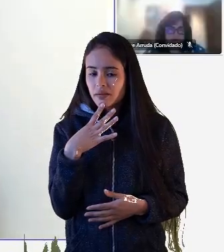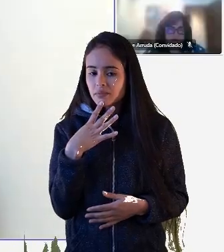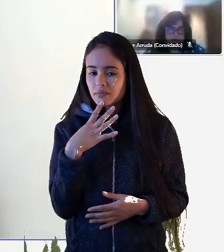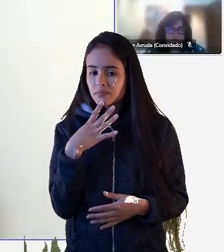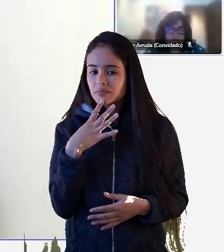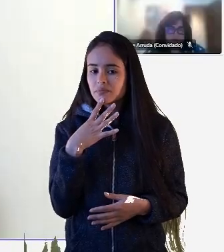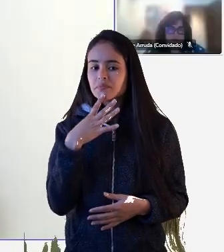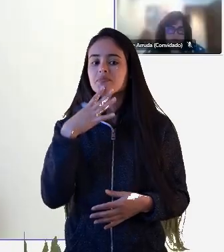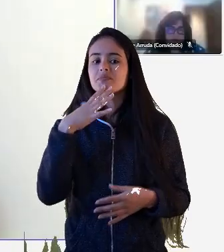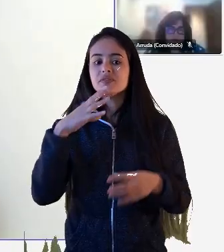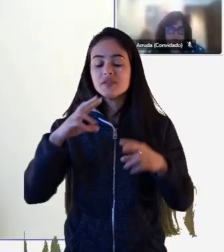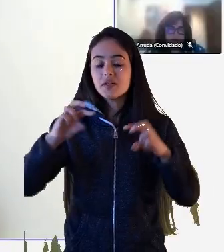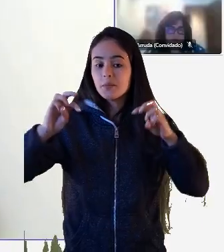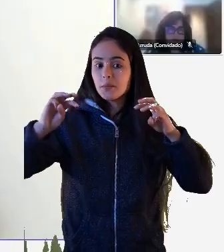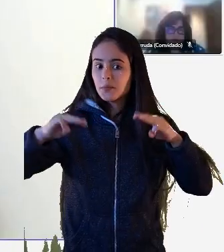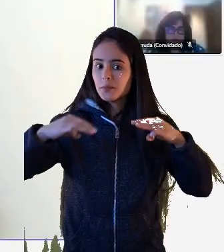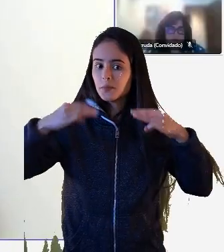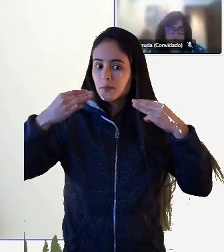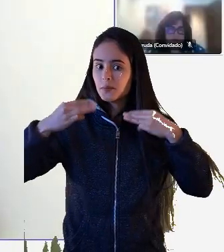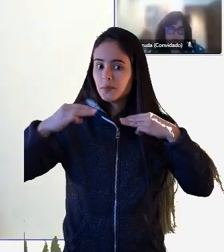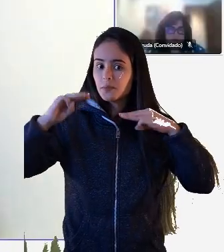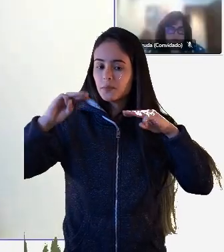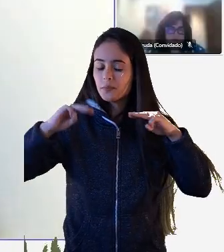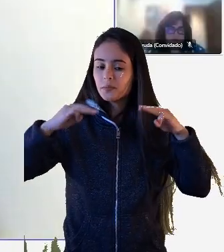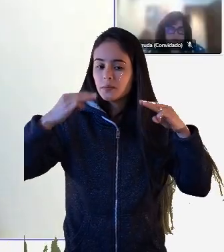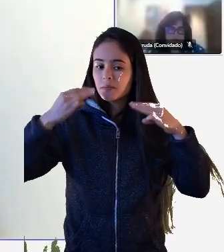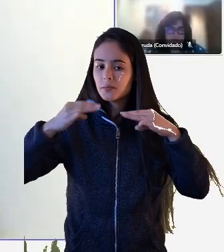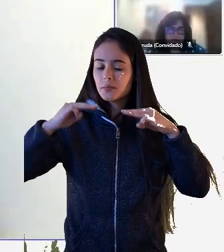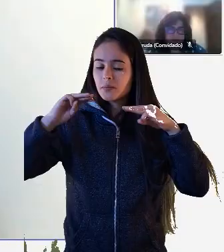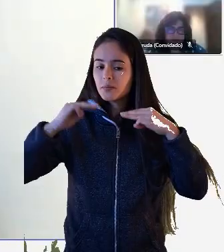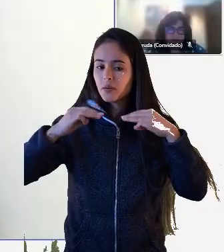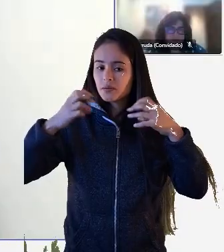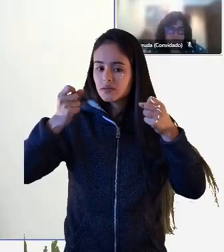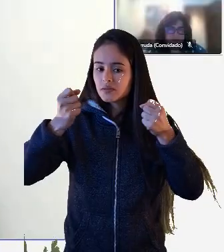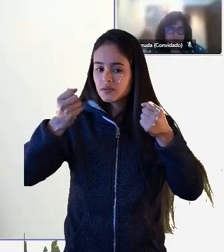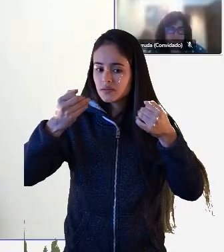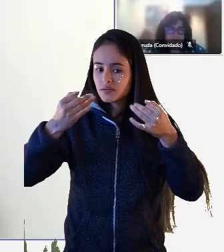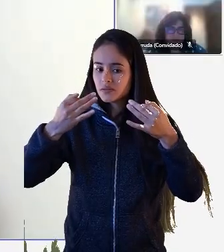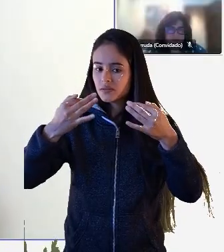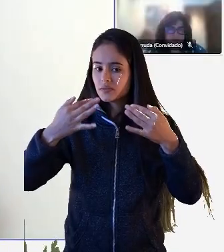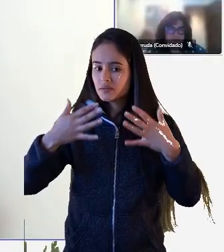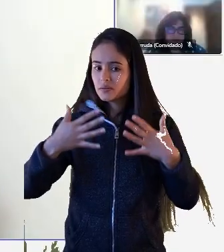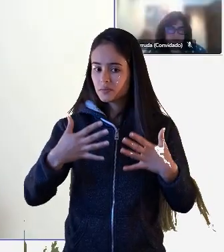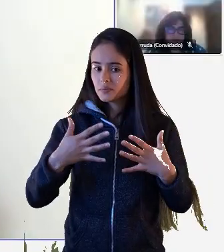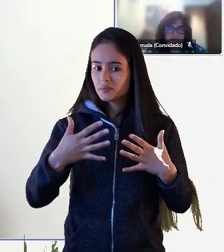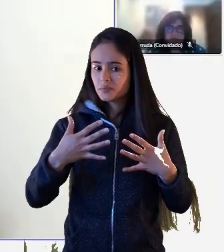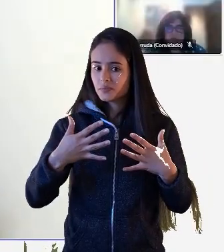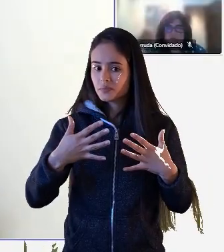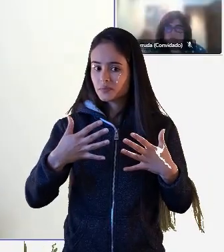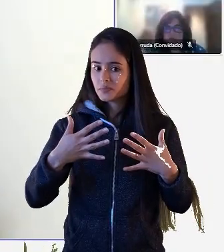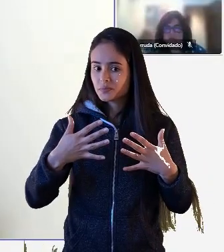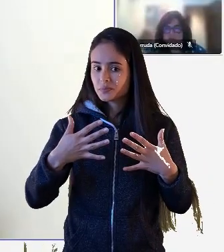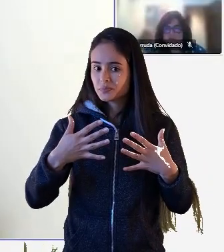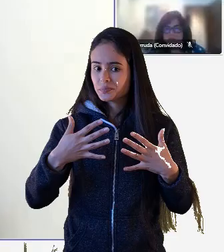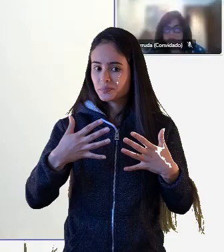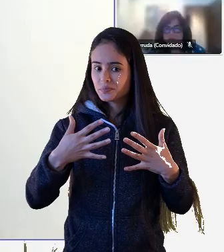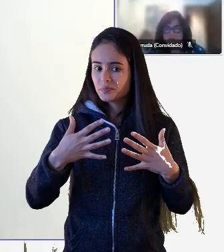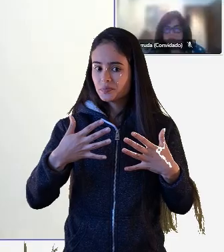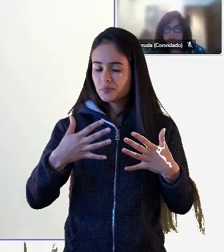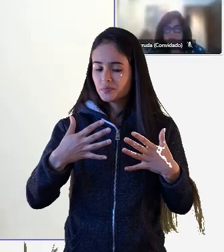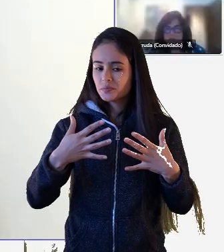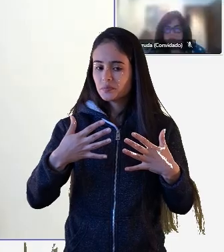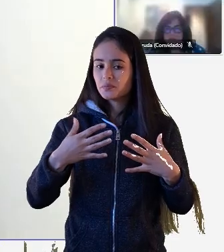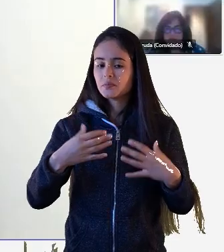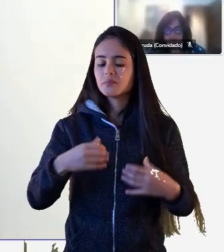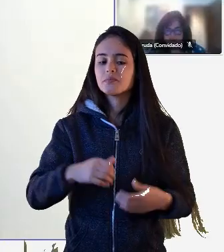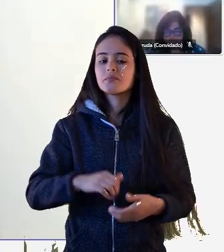esse documentário traz essa informação. Eu até, enfim, falei para o sexto